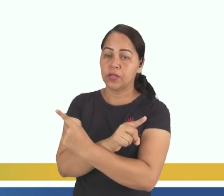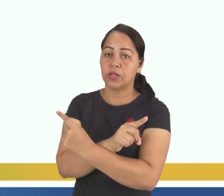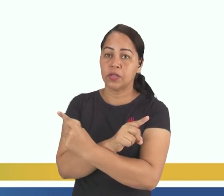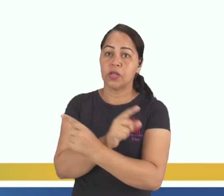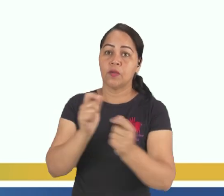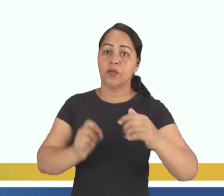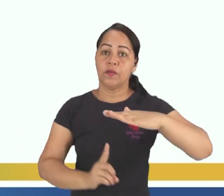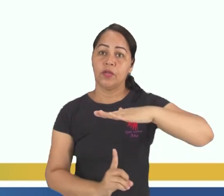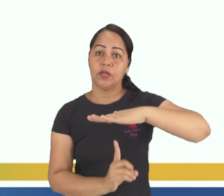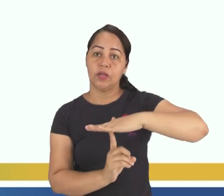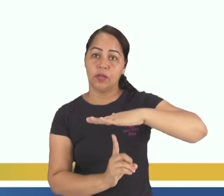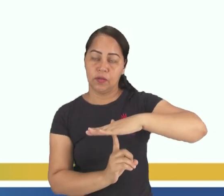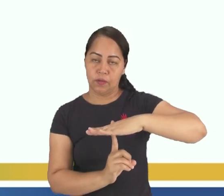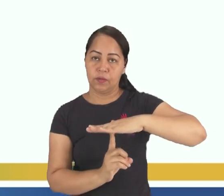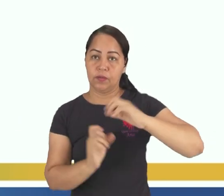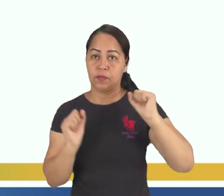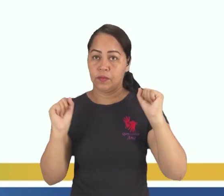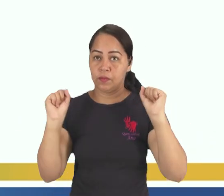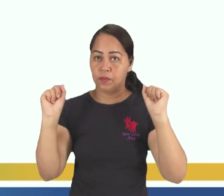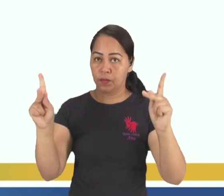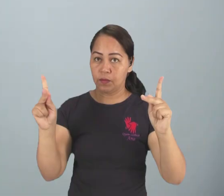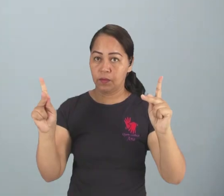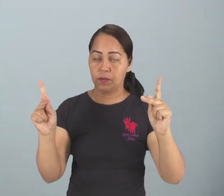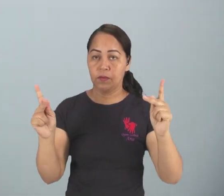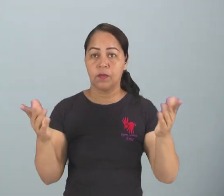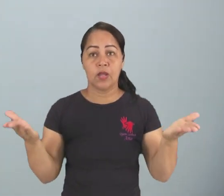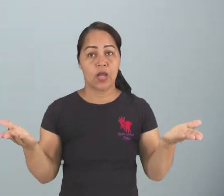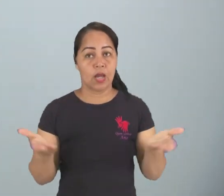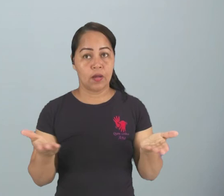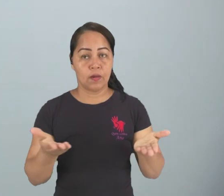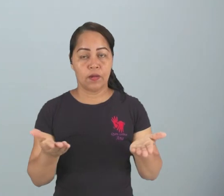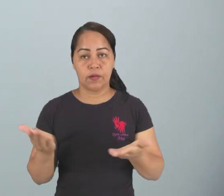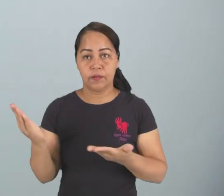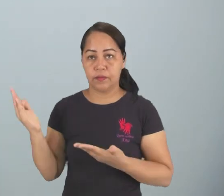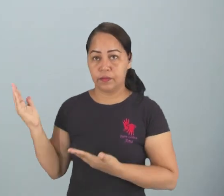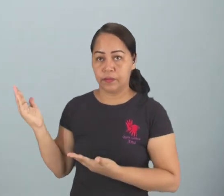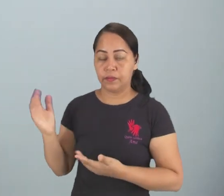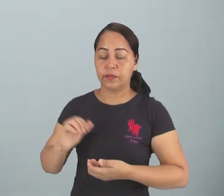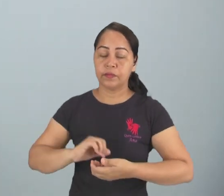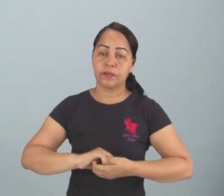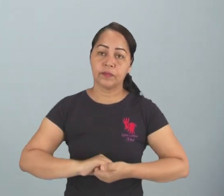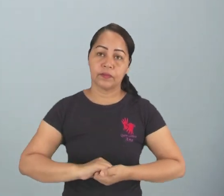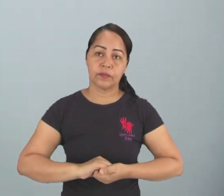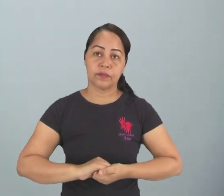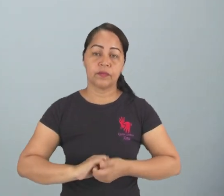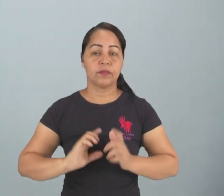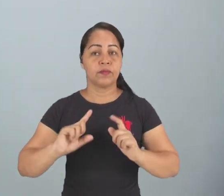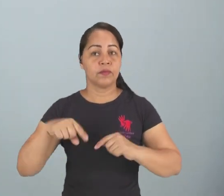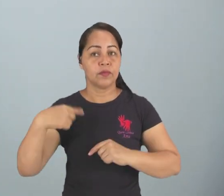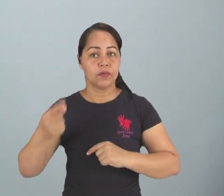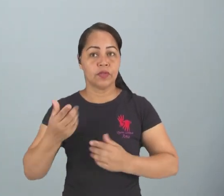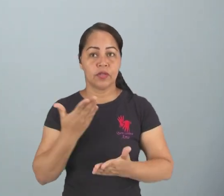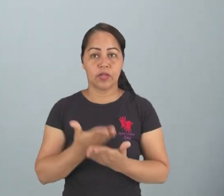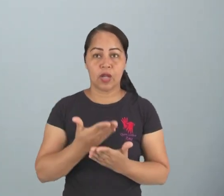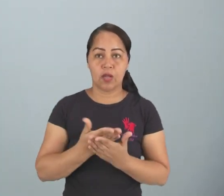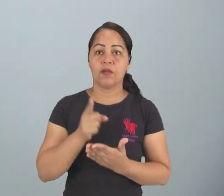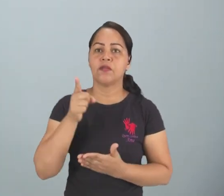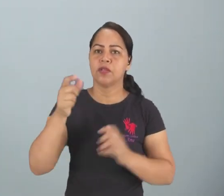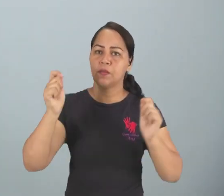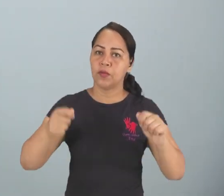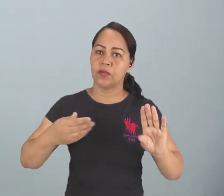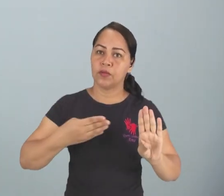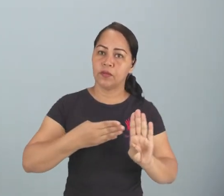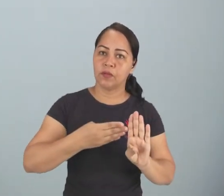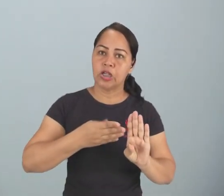dos denominadores, ok? Então, cortando aqui para mim, agora você, depois dessa aula, você vai lá na plataforma,